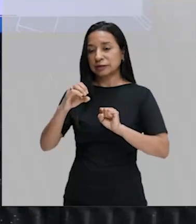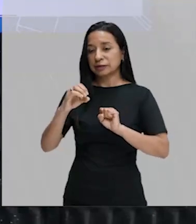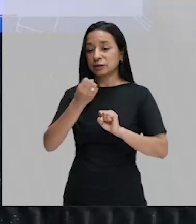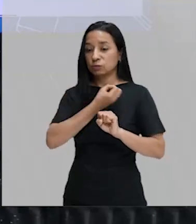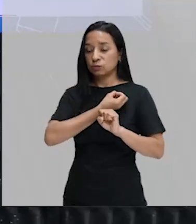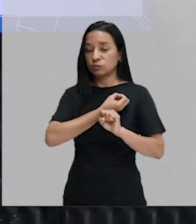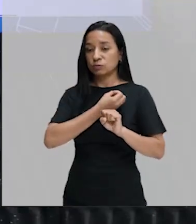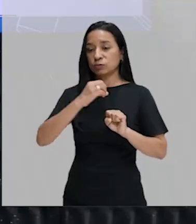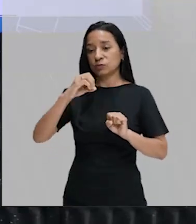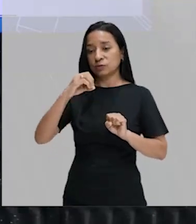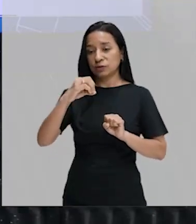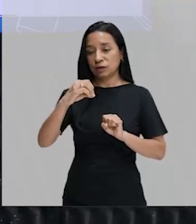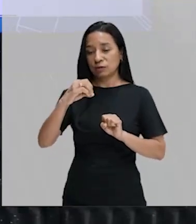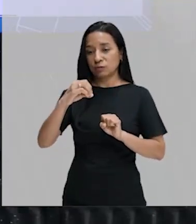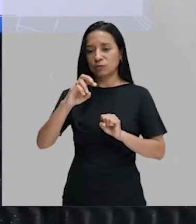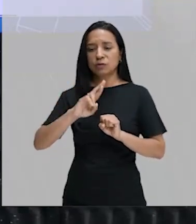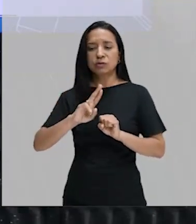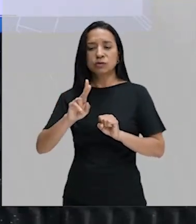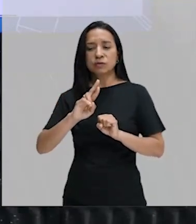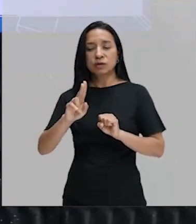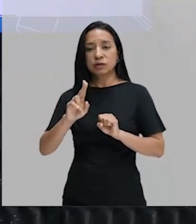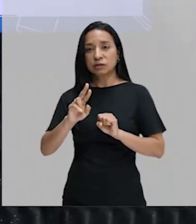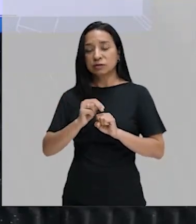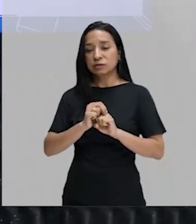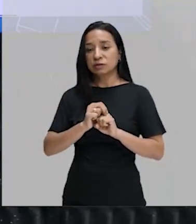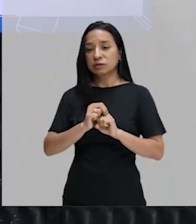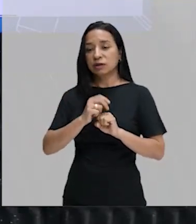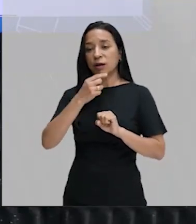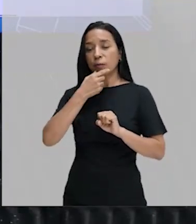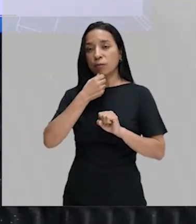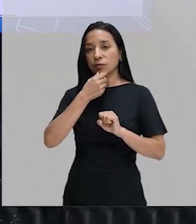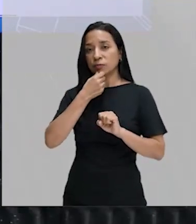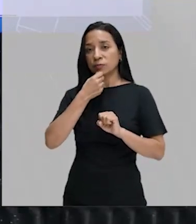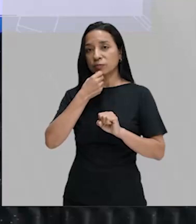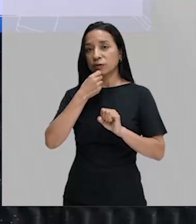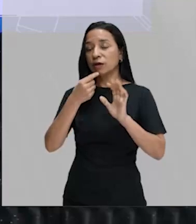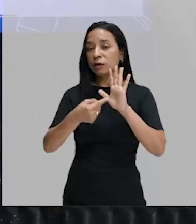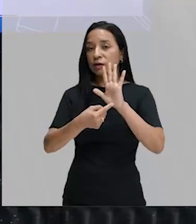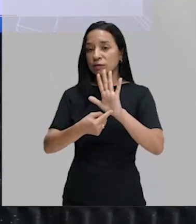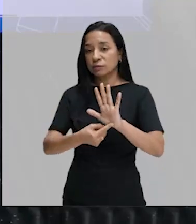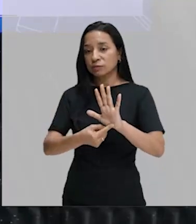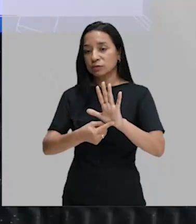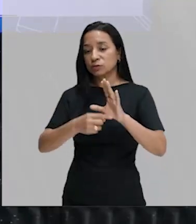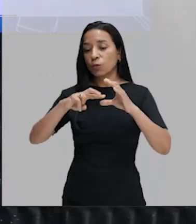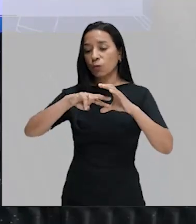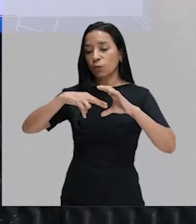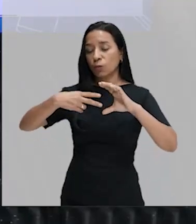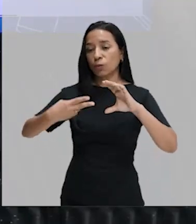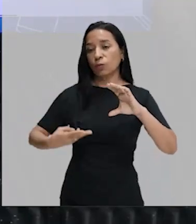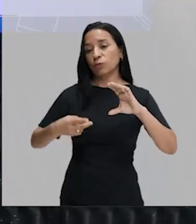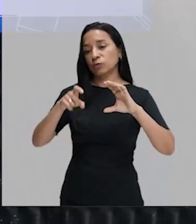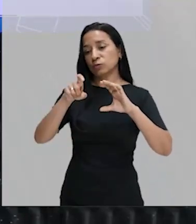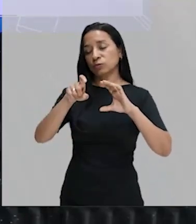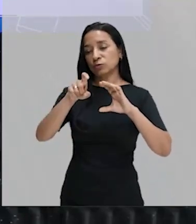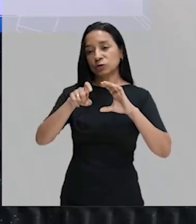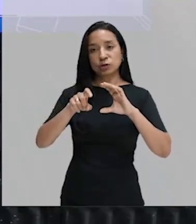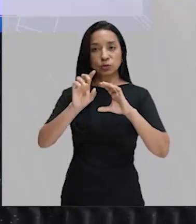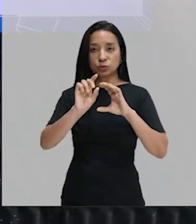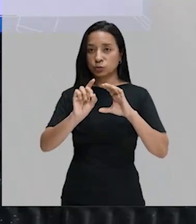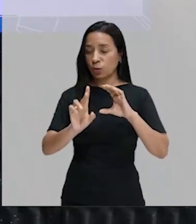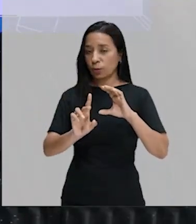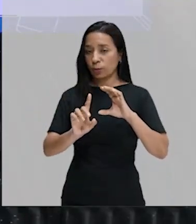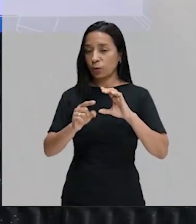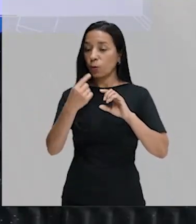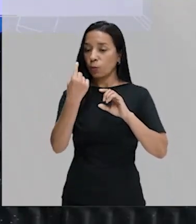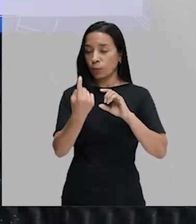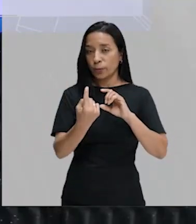a diferença é que machos eles vão apresentar um cromossomo X, apenas um único